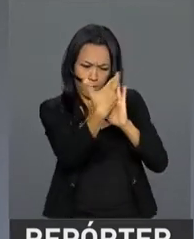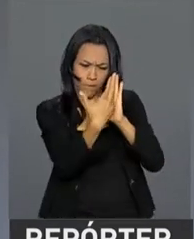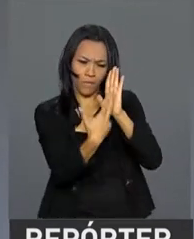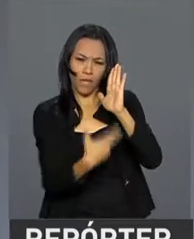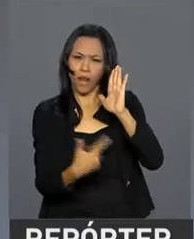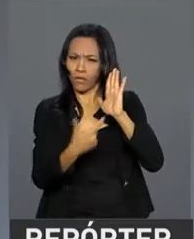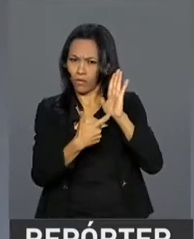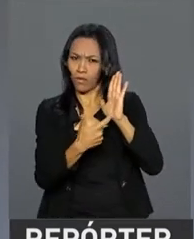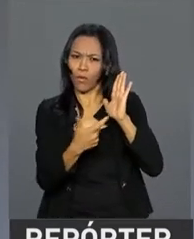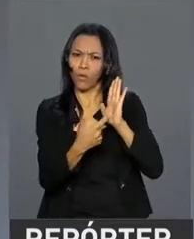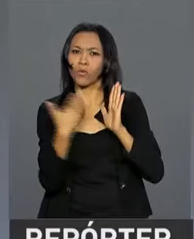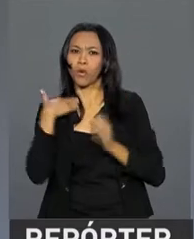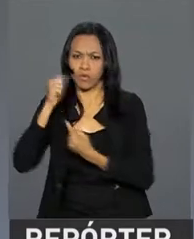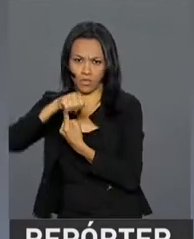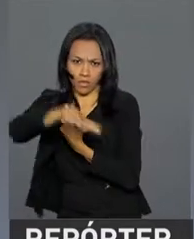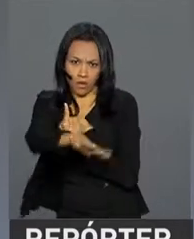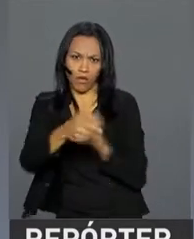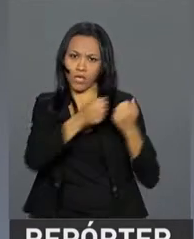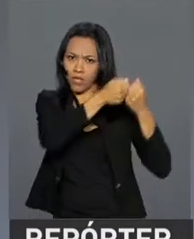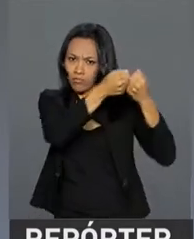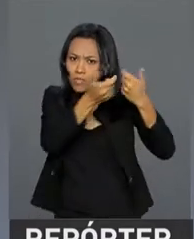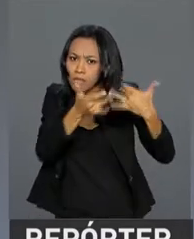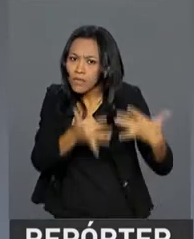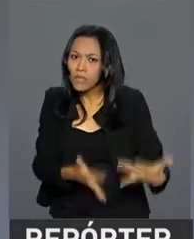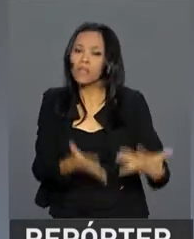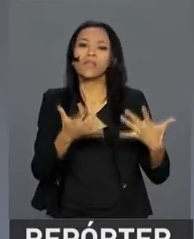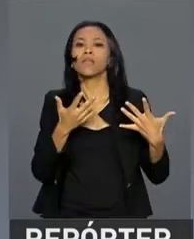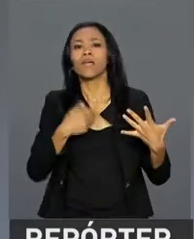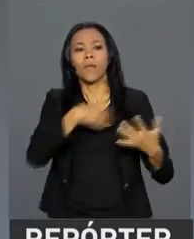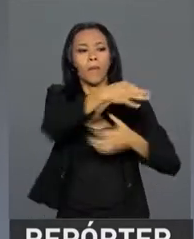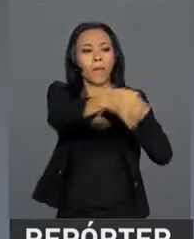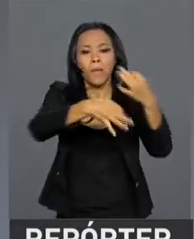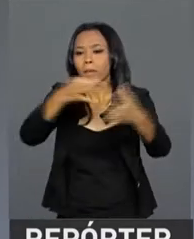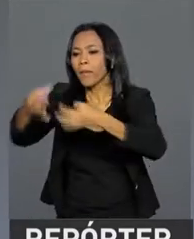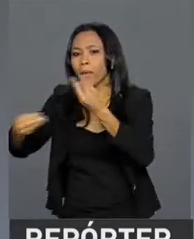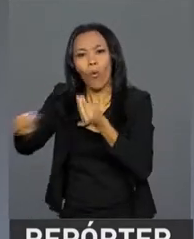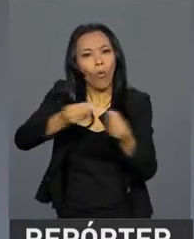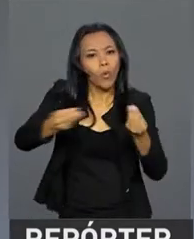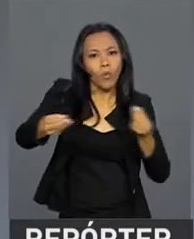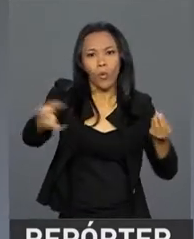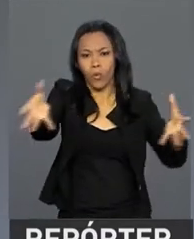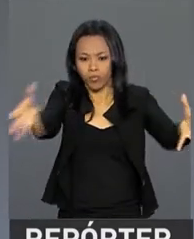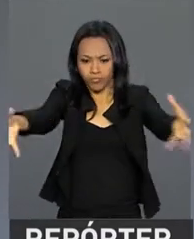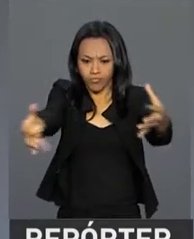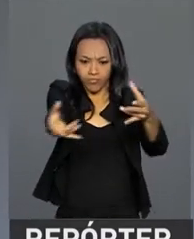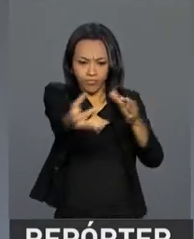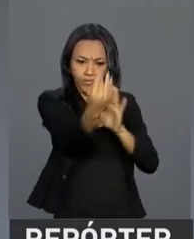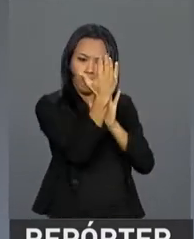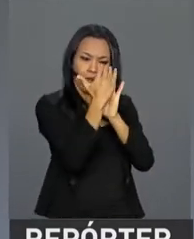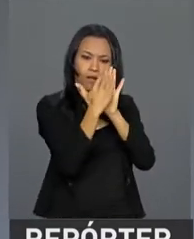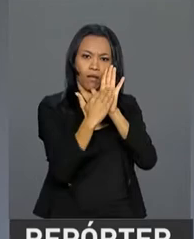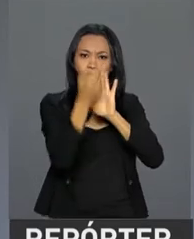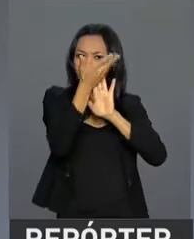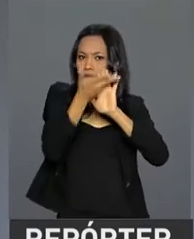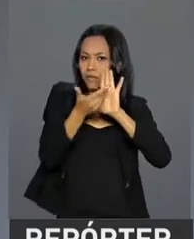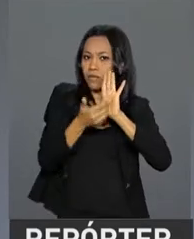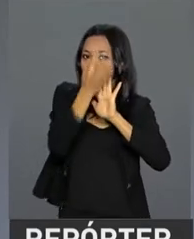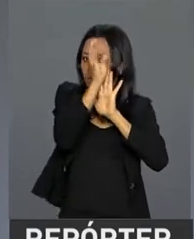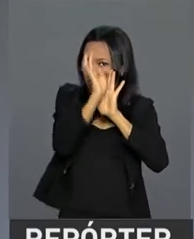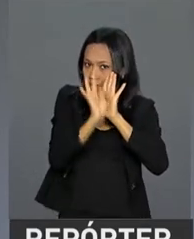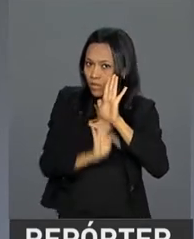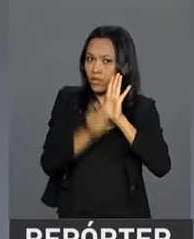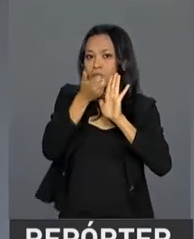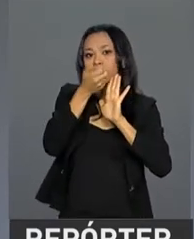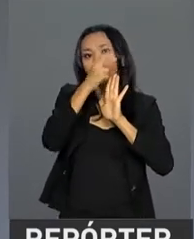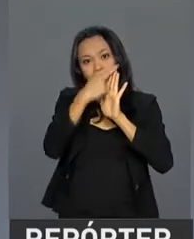que é aquele boletim divulgado pelo Banco Central, que reúne as projeções aí de analistas e investidores do mercado financeiro, esse boletim